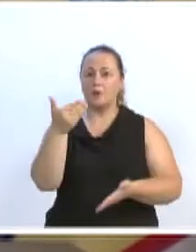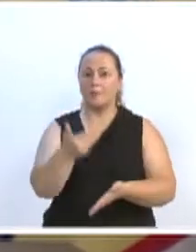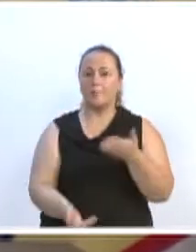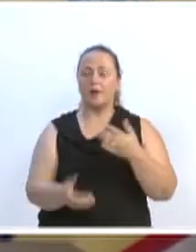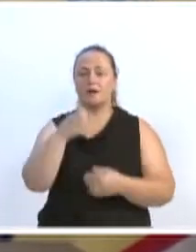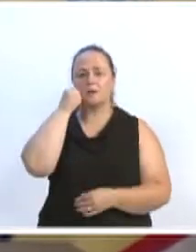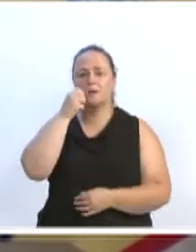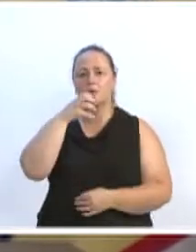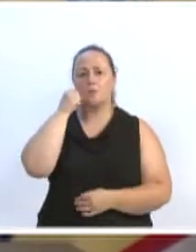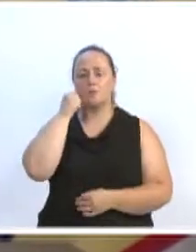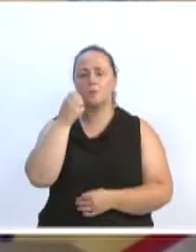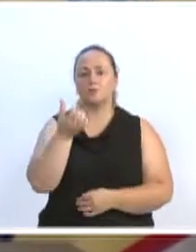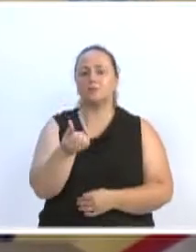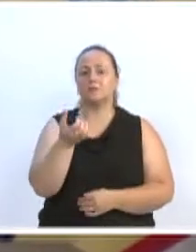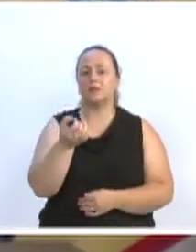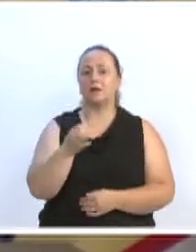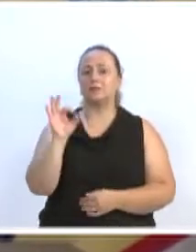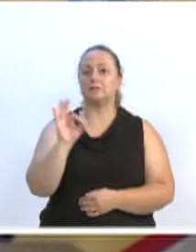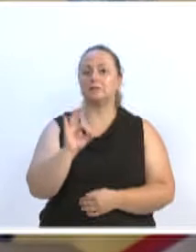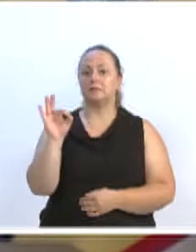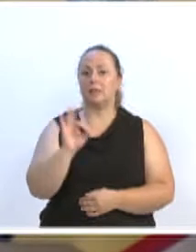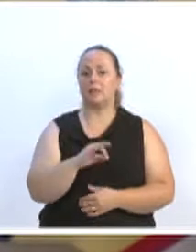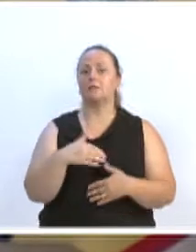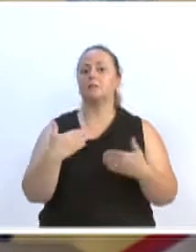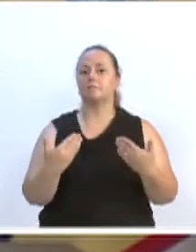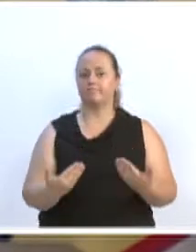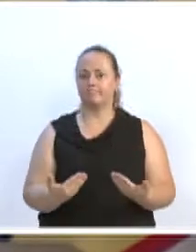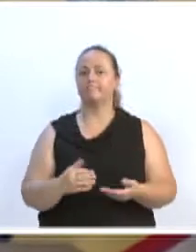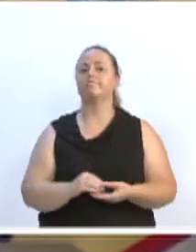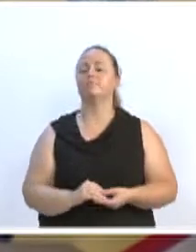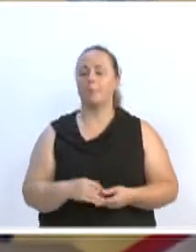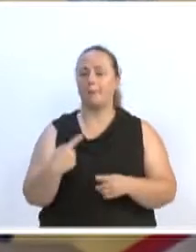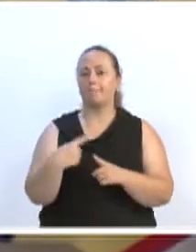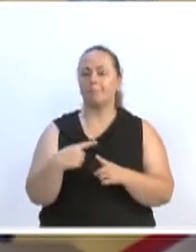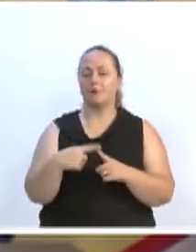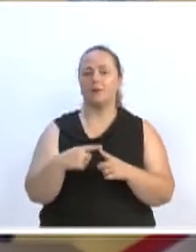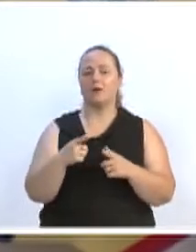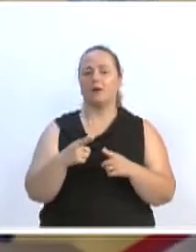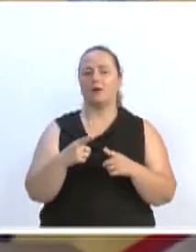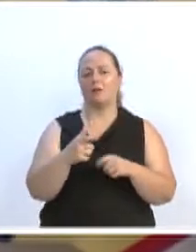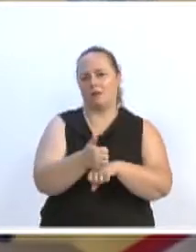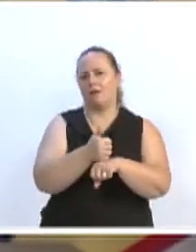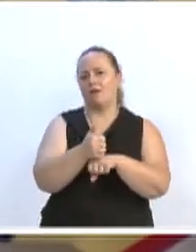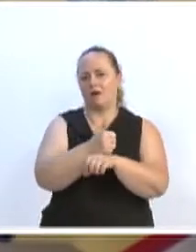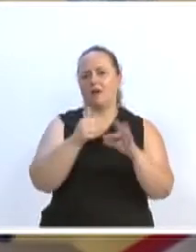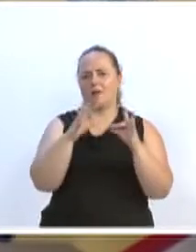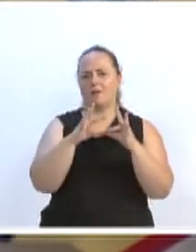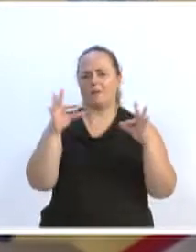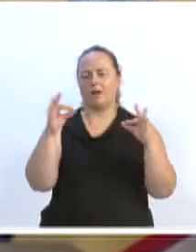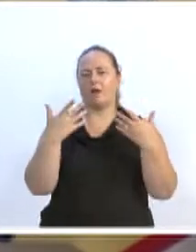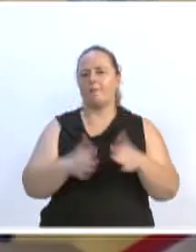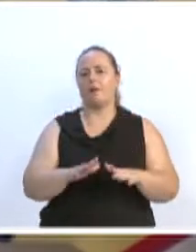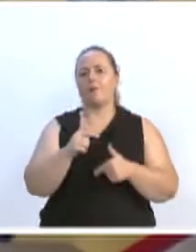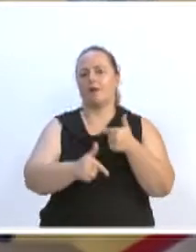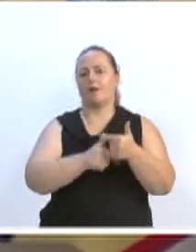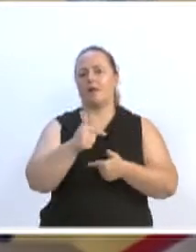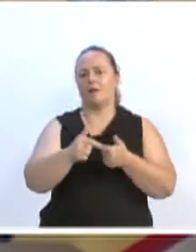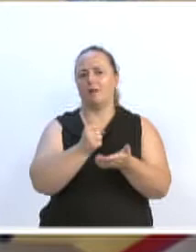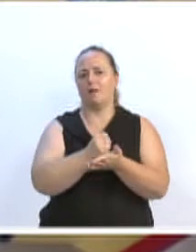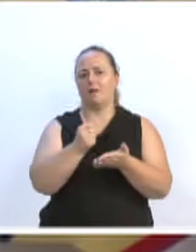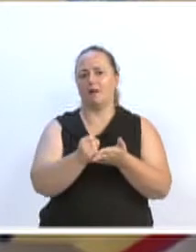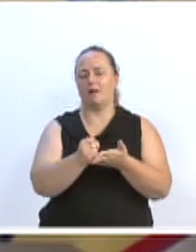do seu trabalho e função de um funcionário não queria fazer ou achar várias desculpas para estar fazendo isso aí e